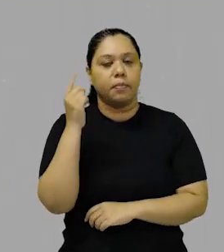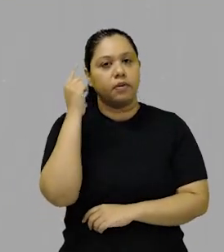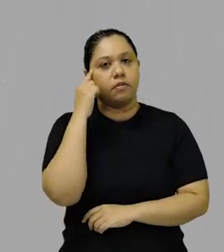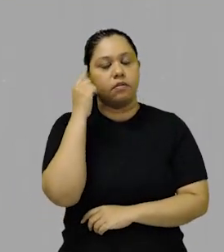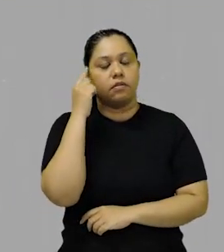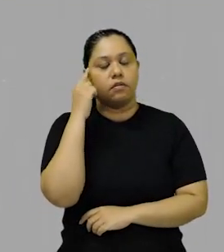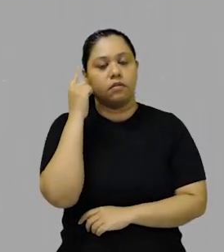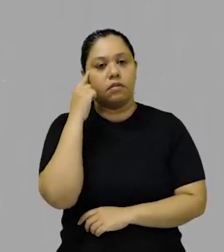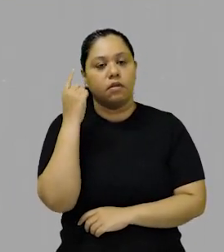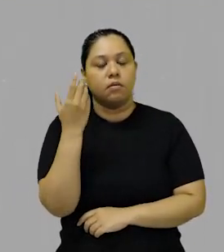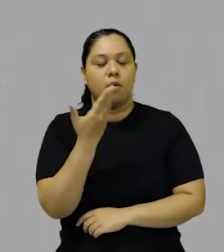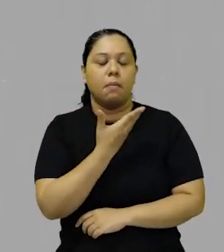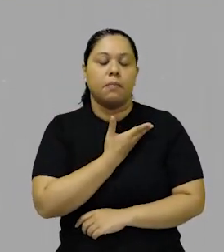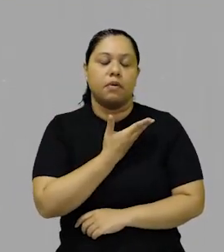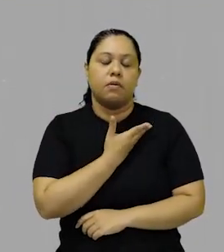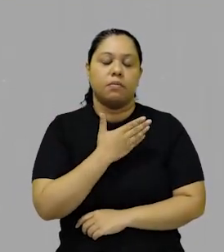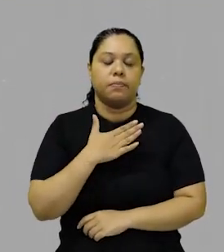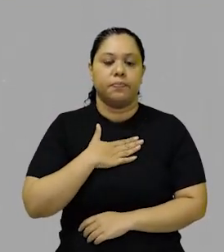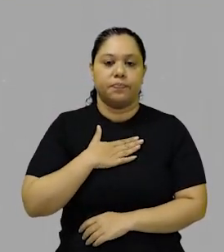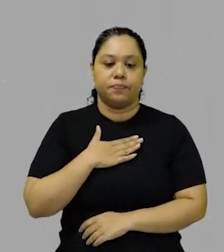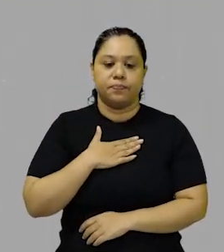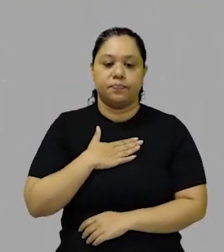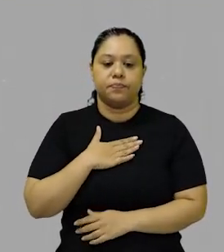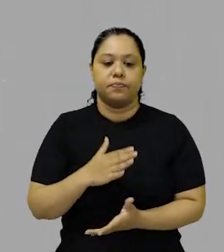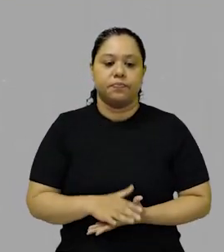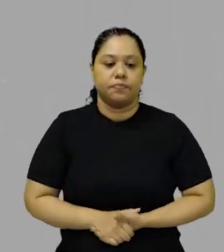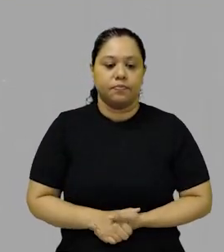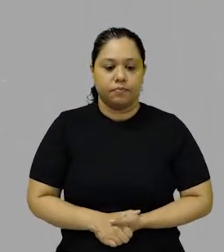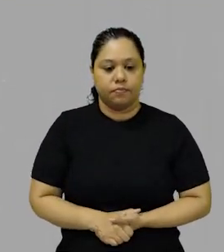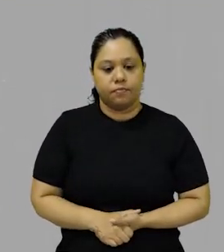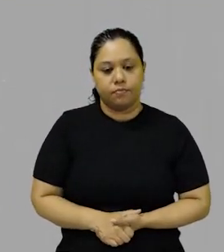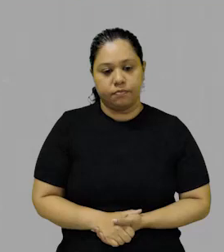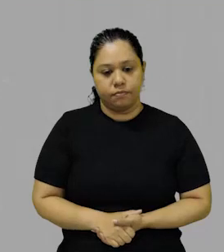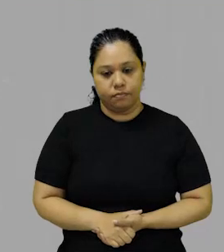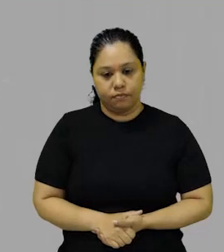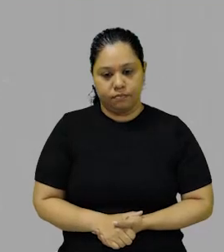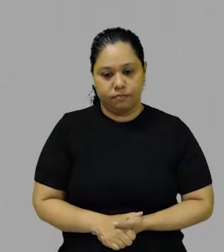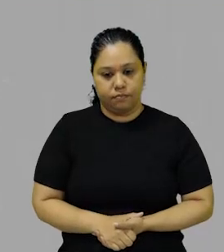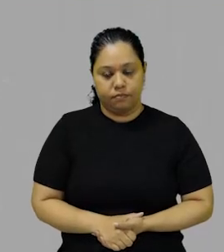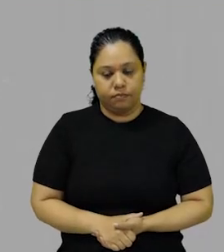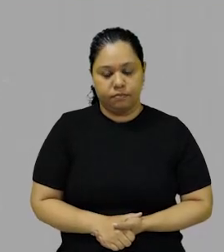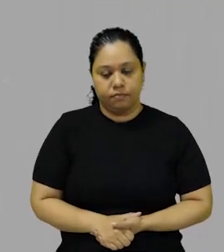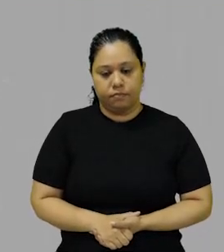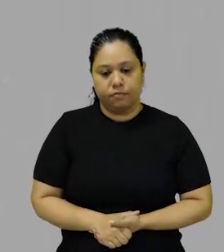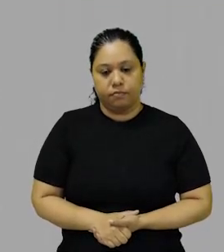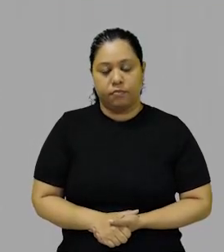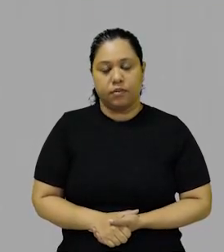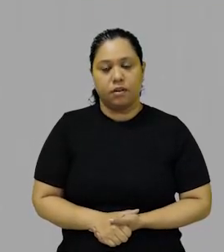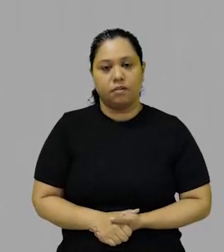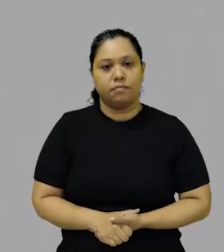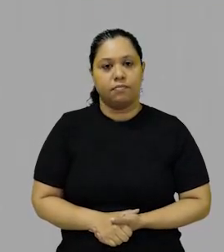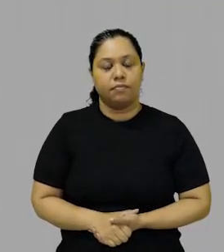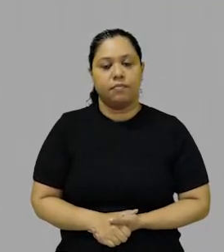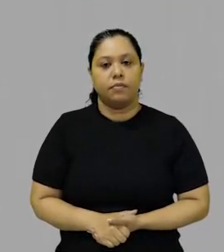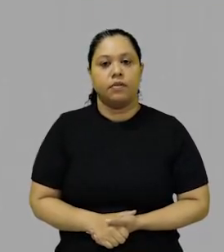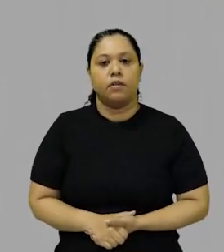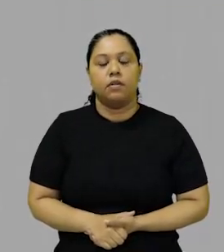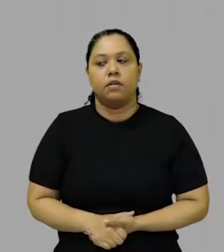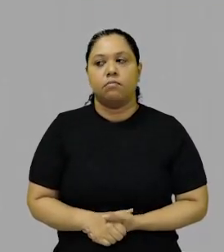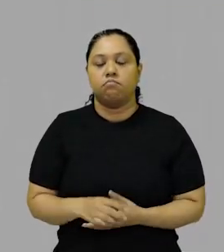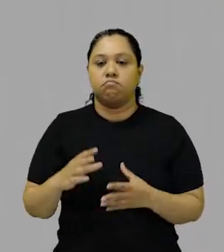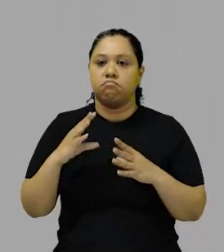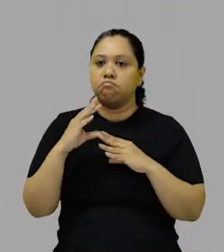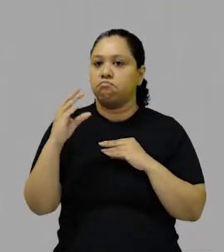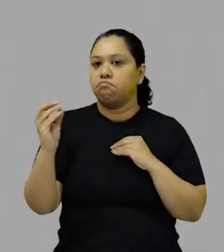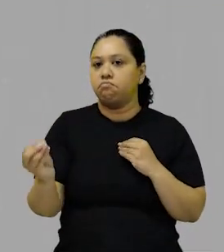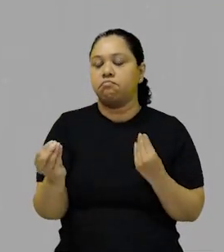pensando sobre um amigo meu. E aí ela diz, gone before he had his time. Ele se foi. E aqui eu